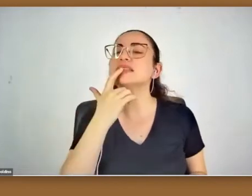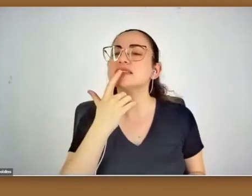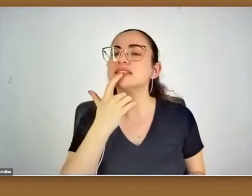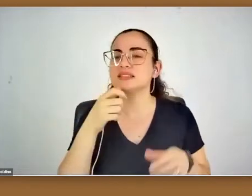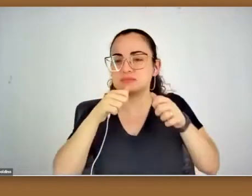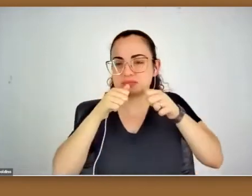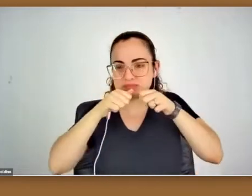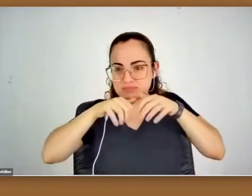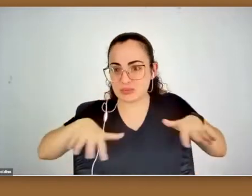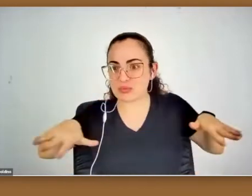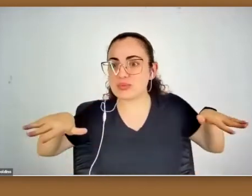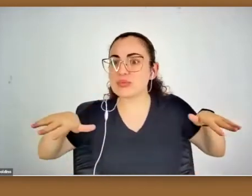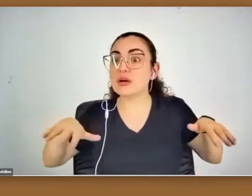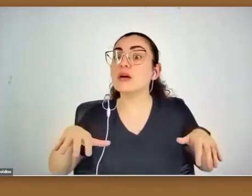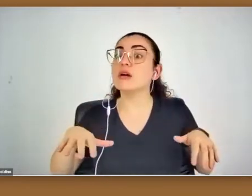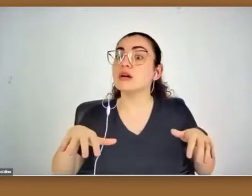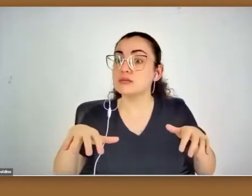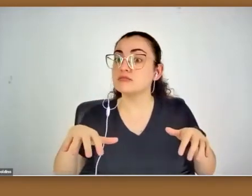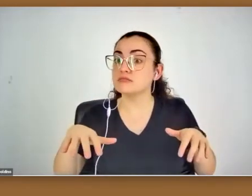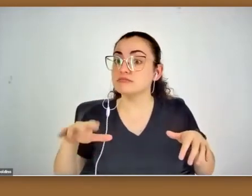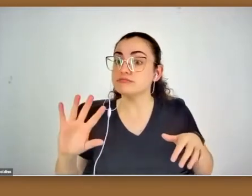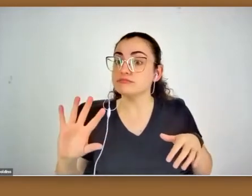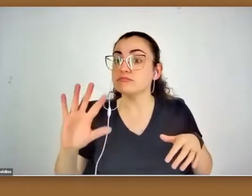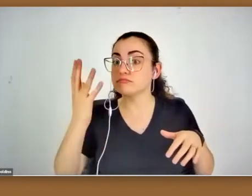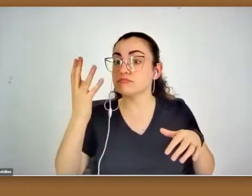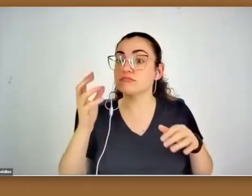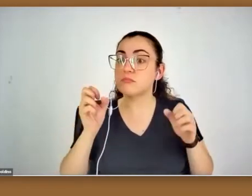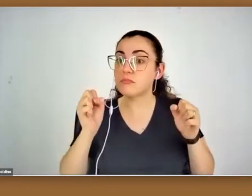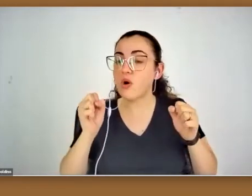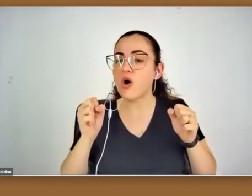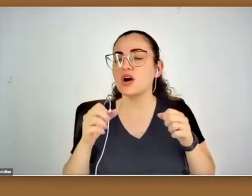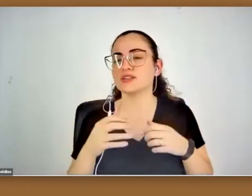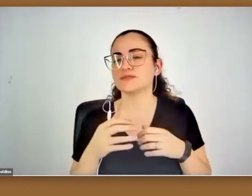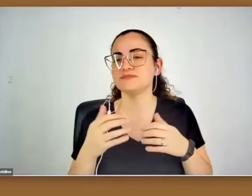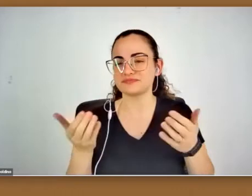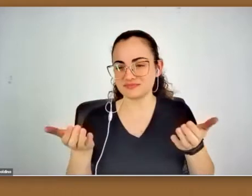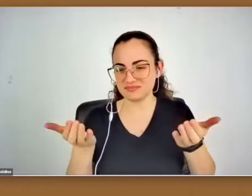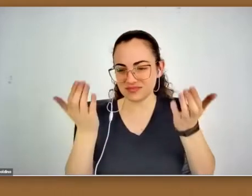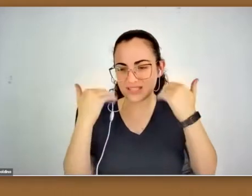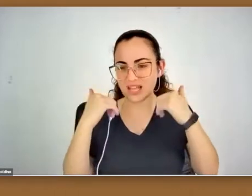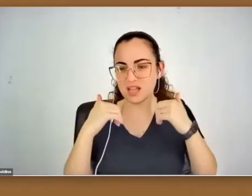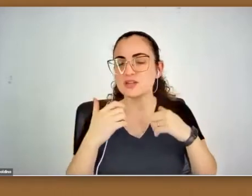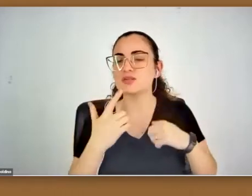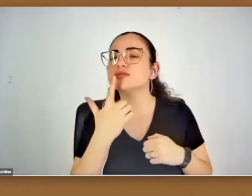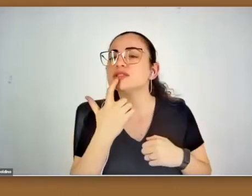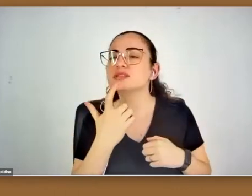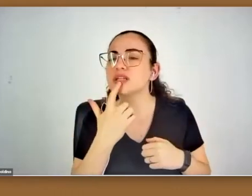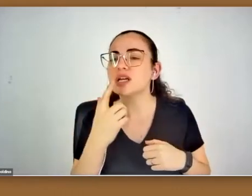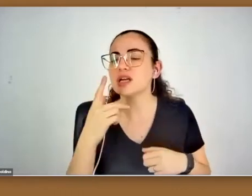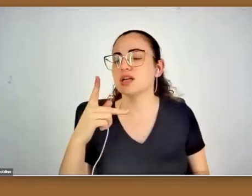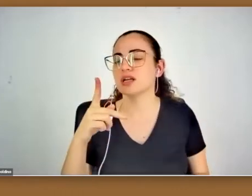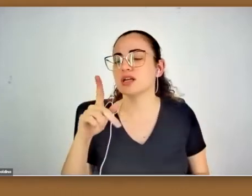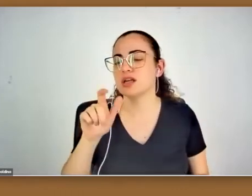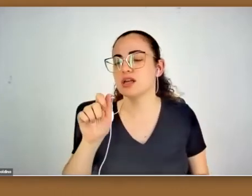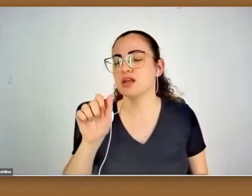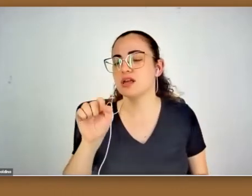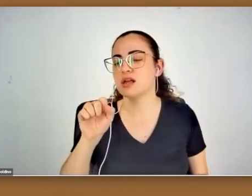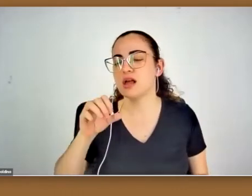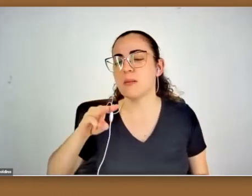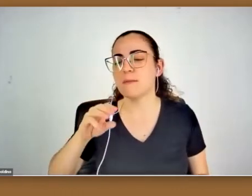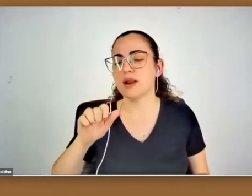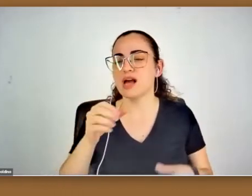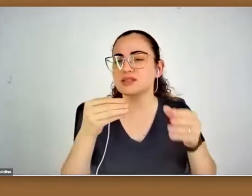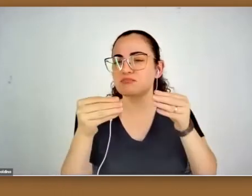hemorragias, ela tem perdas de plasma, né, de volume de plasma dentro do vaso